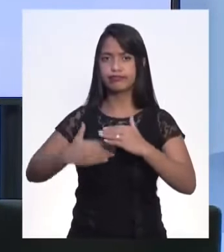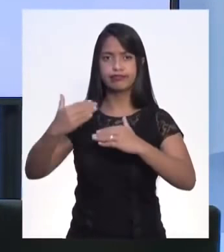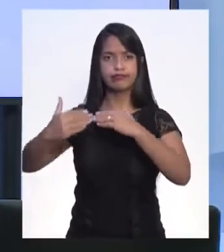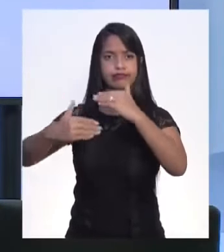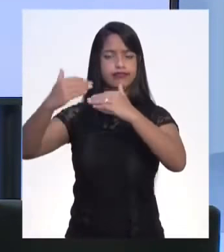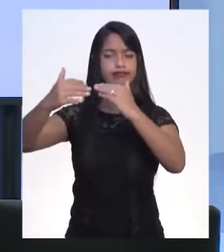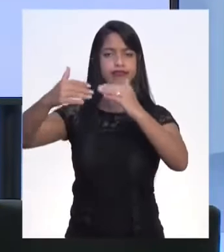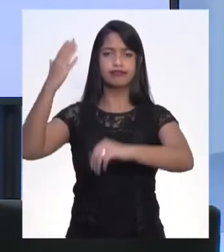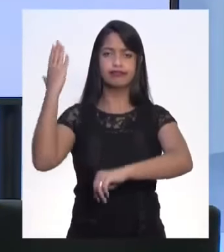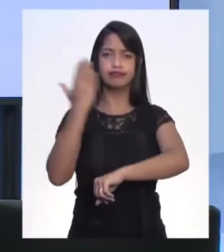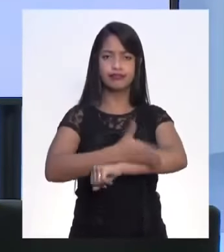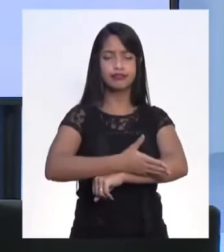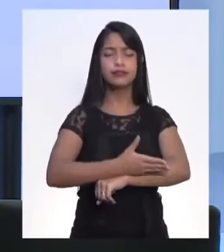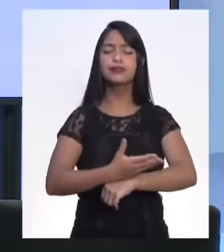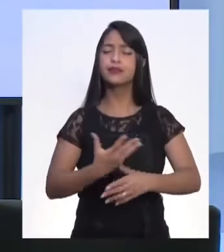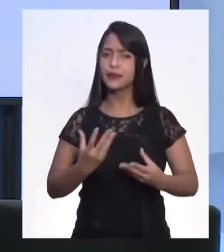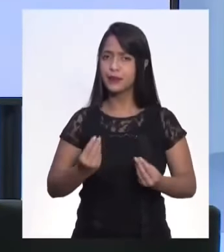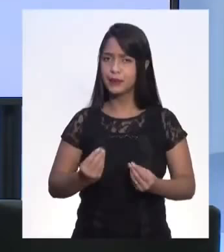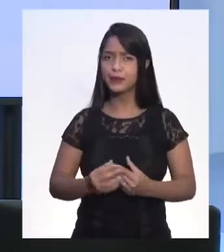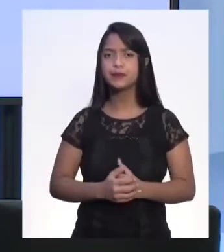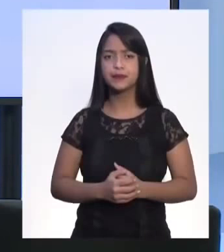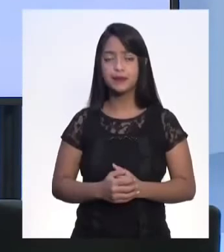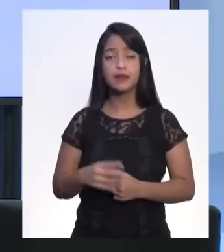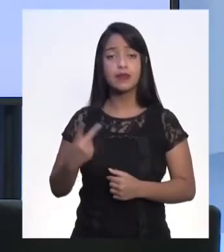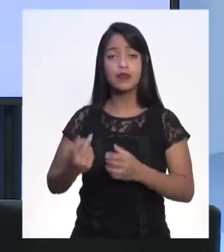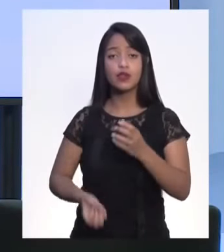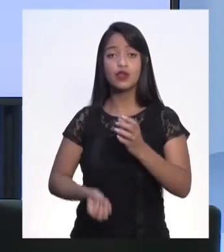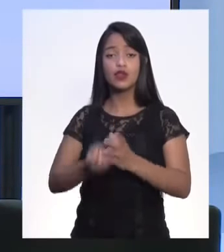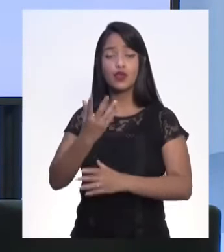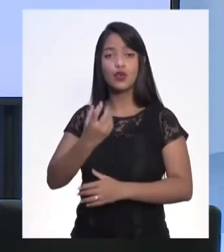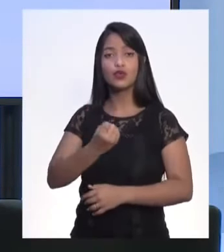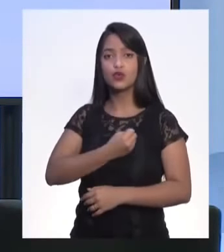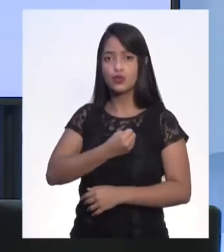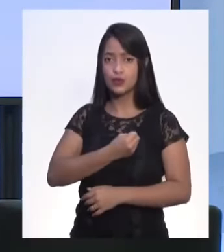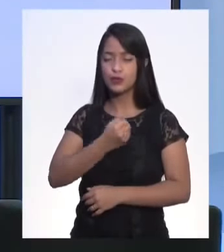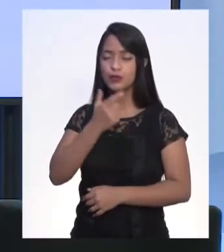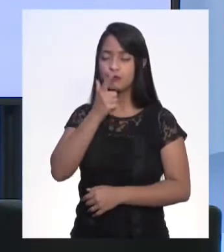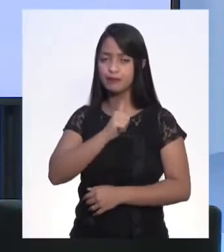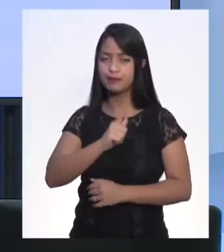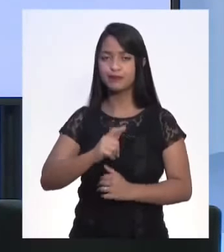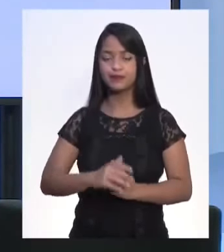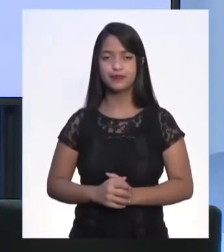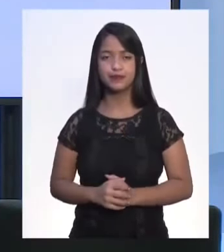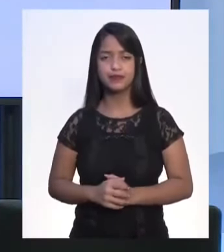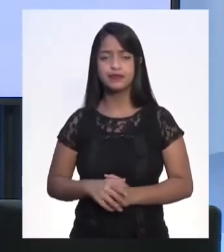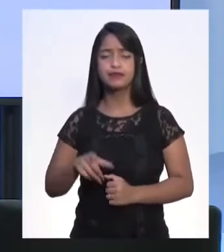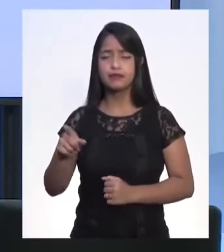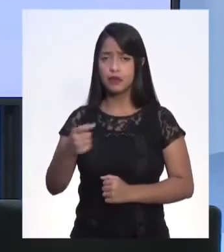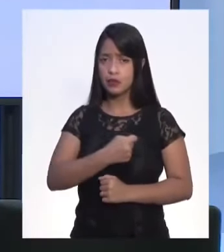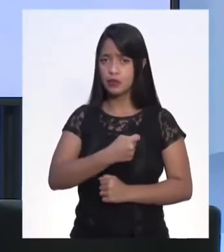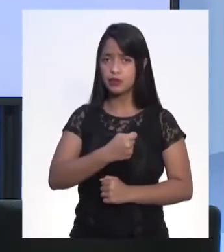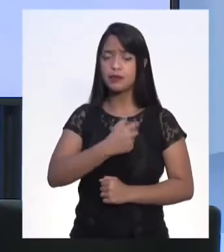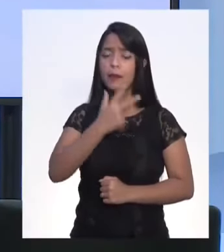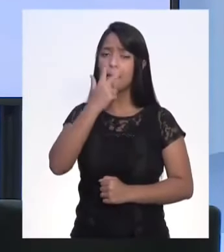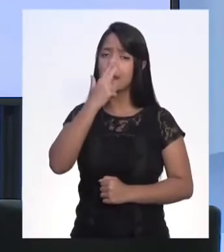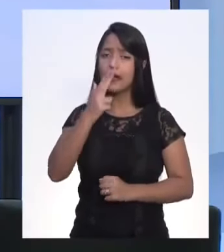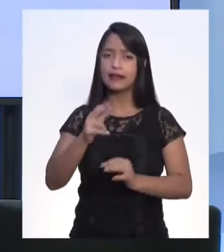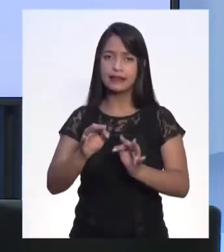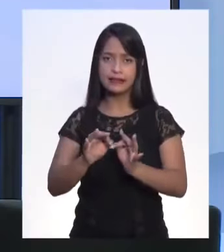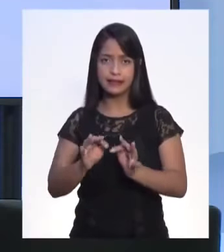adiante do seu tempo e criaram inclusive um sistema de numeração a aparentemente simples viu Jonas